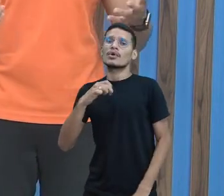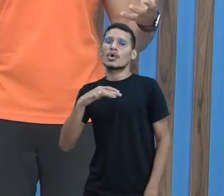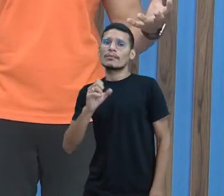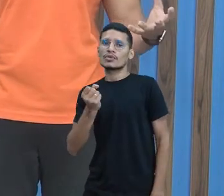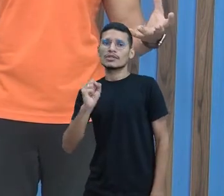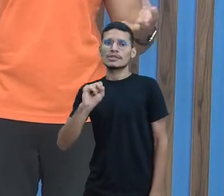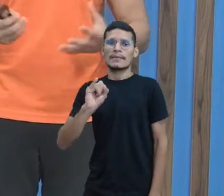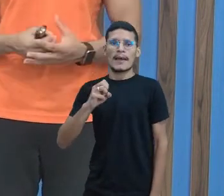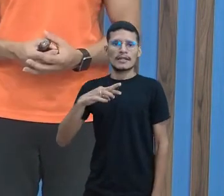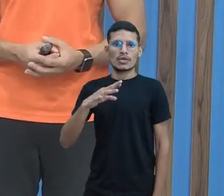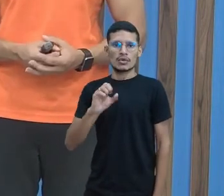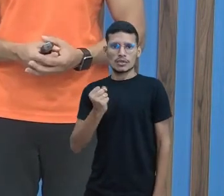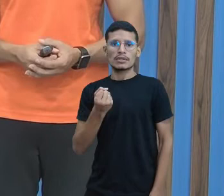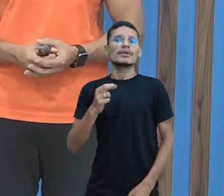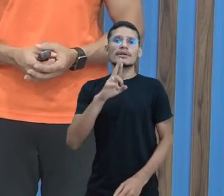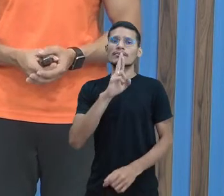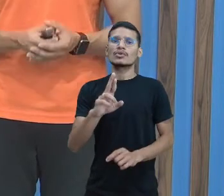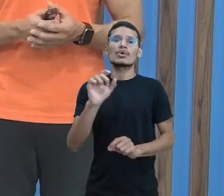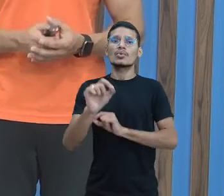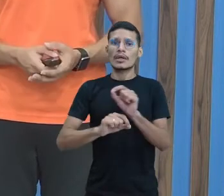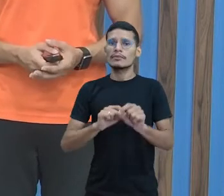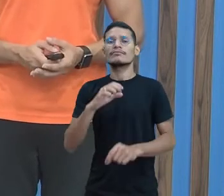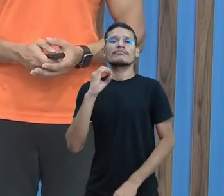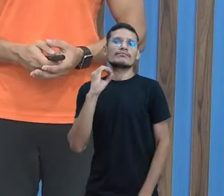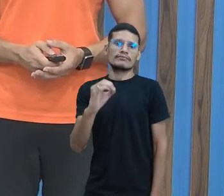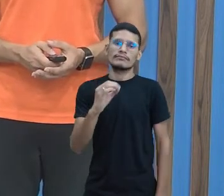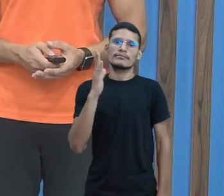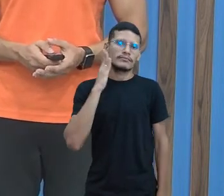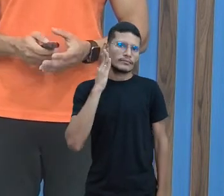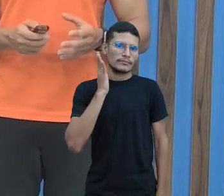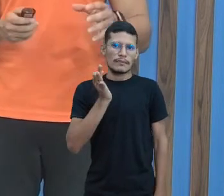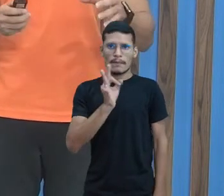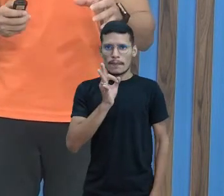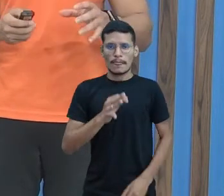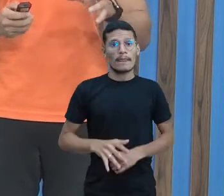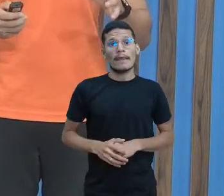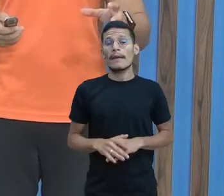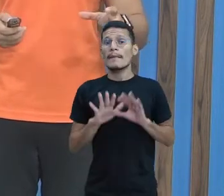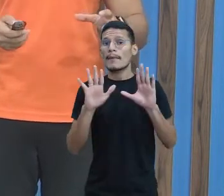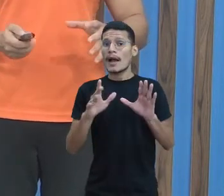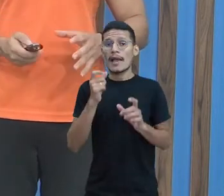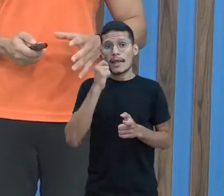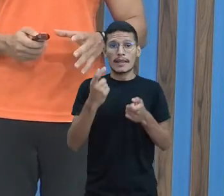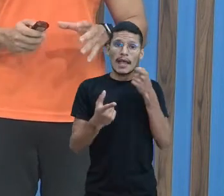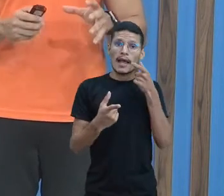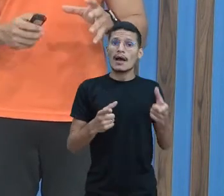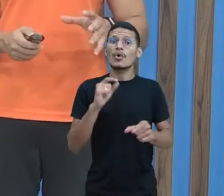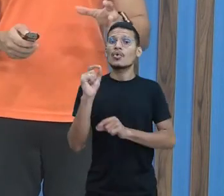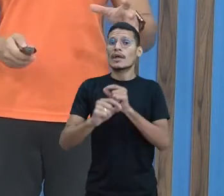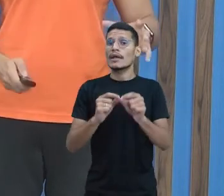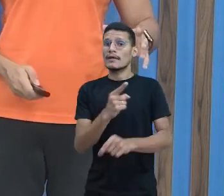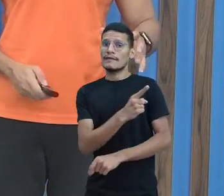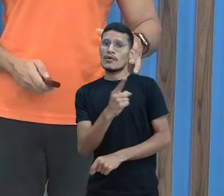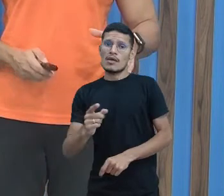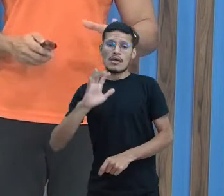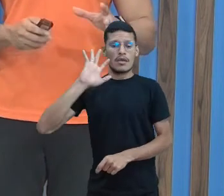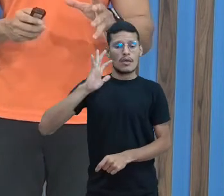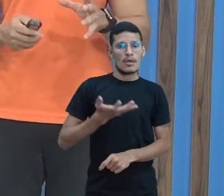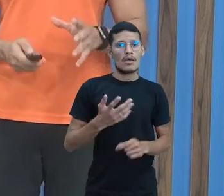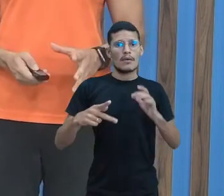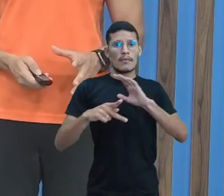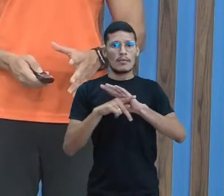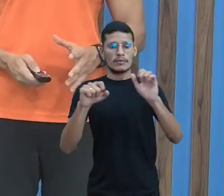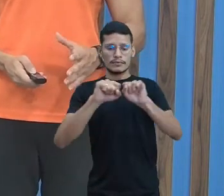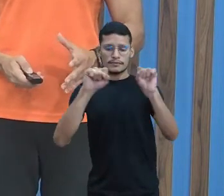simétricos, então a resposta disso aí vai dar igual a 0, certo? Então, a ideia é de que quando você vai resolver